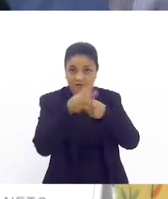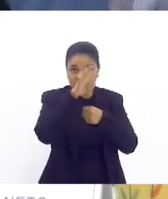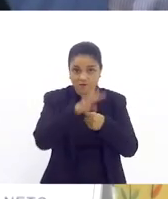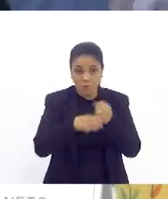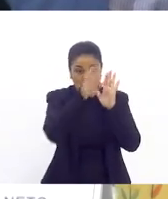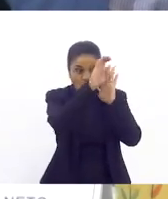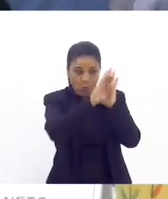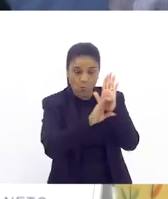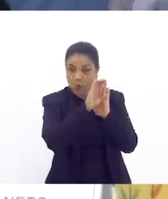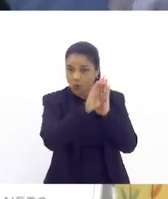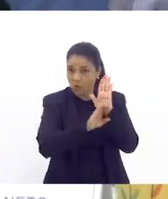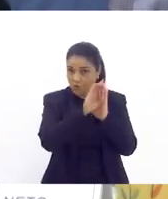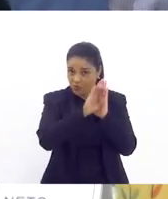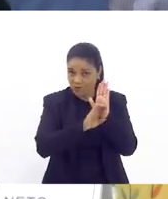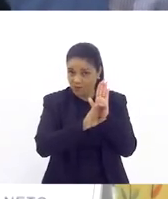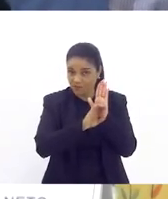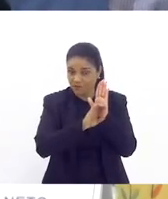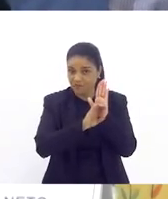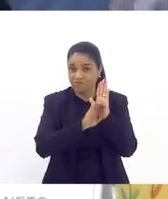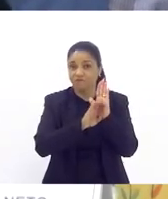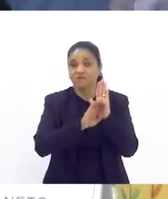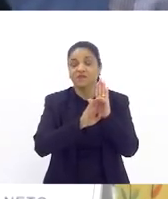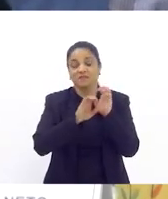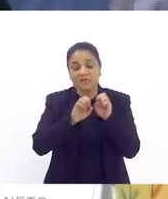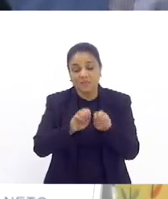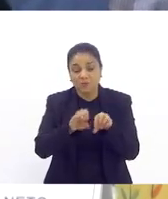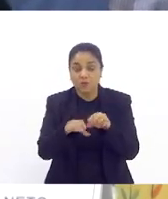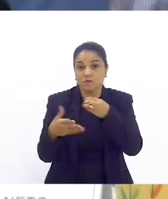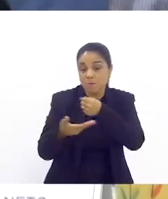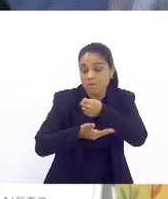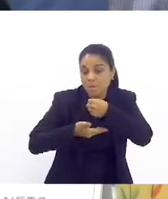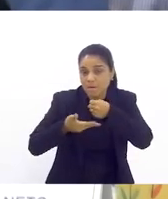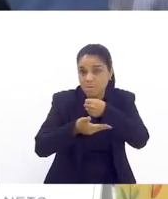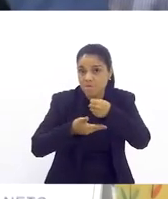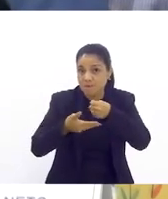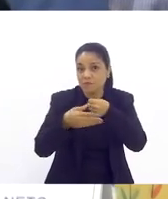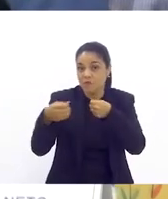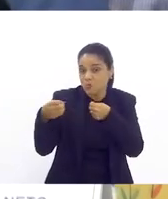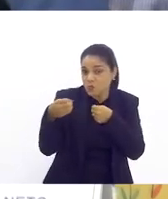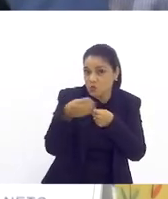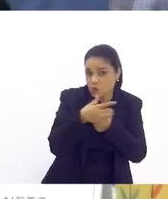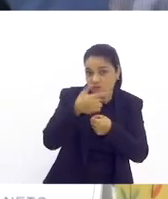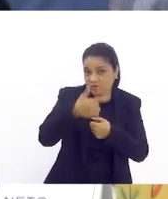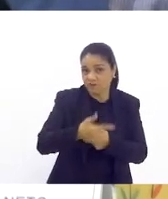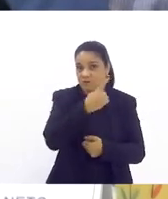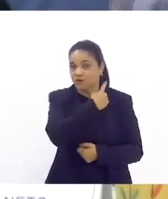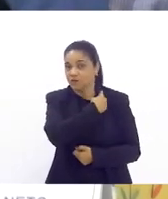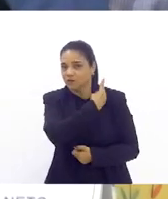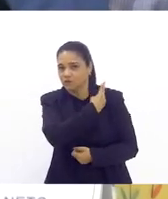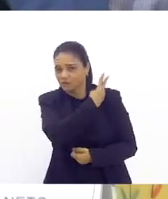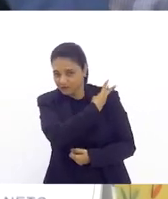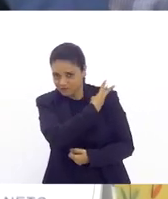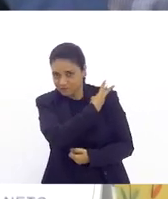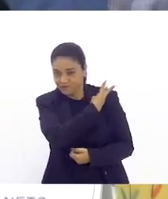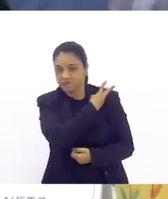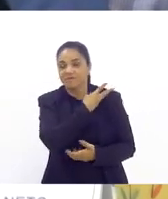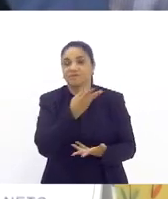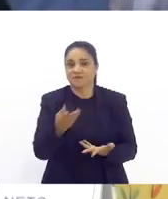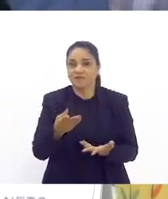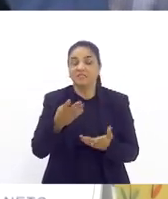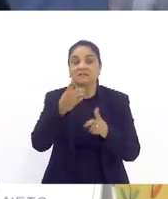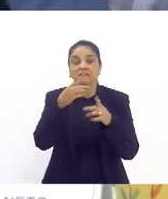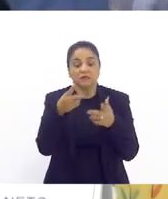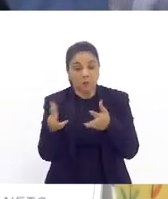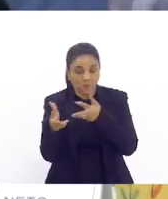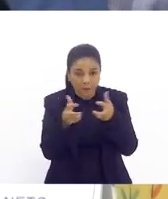do da Educação Básica e também ao novo ensino médio que nós observamos recentemente foi